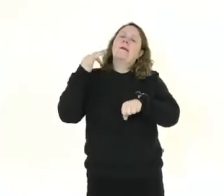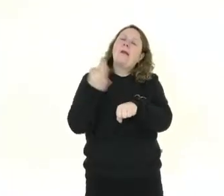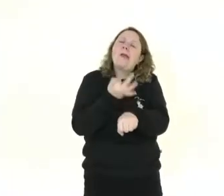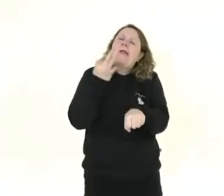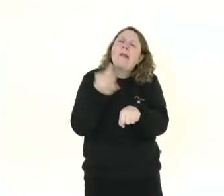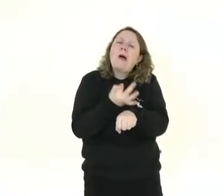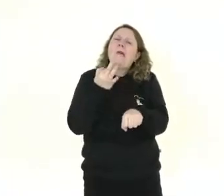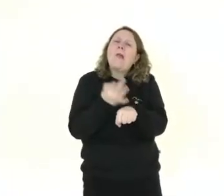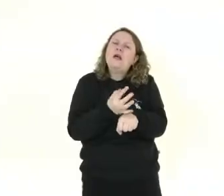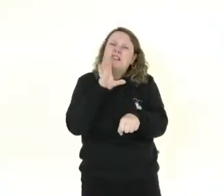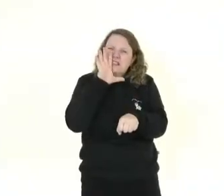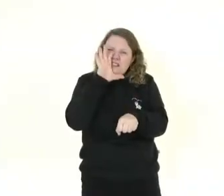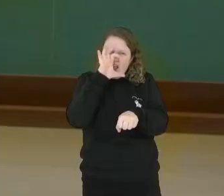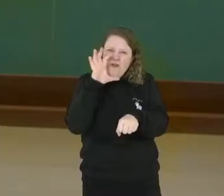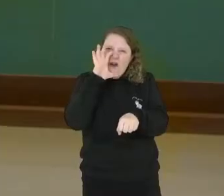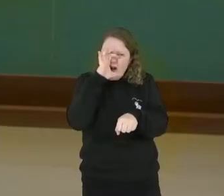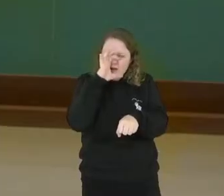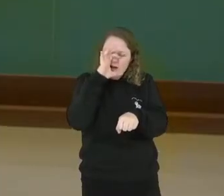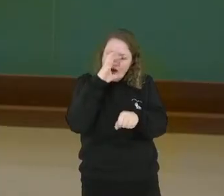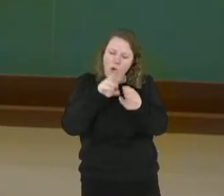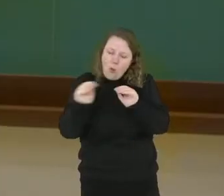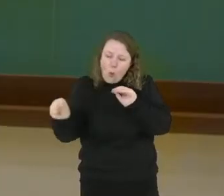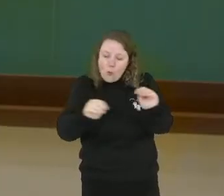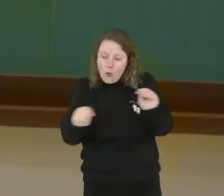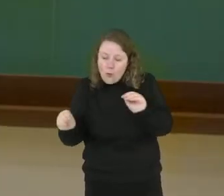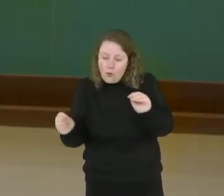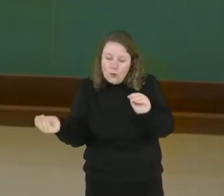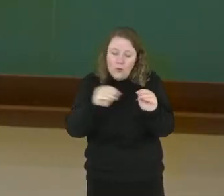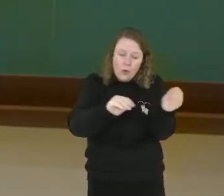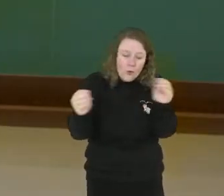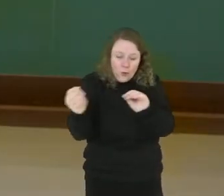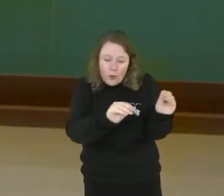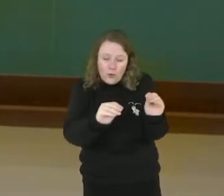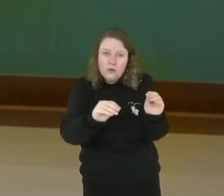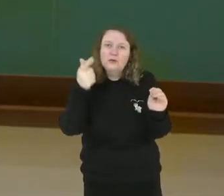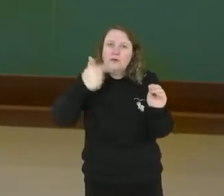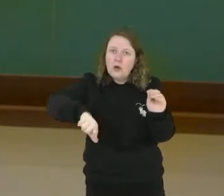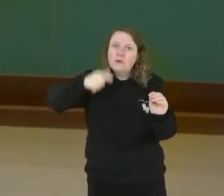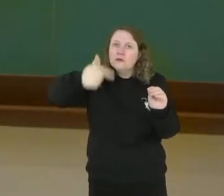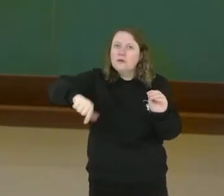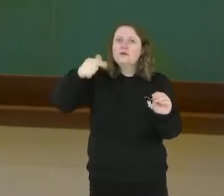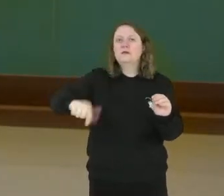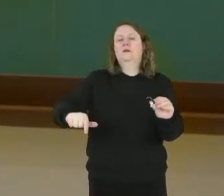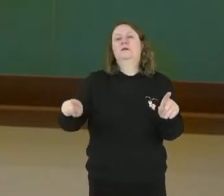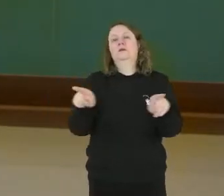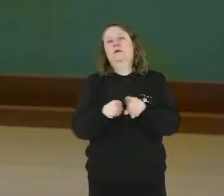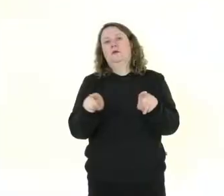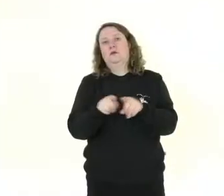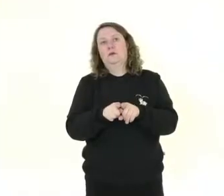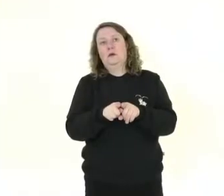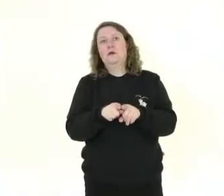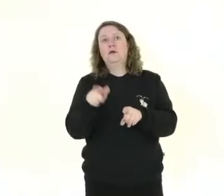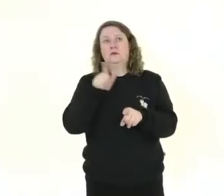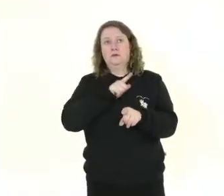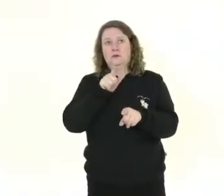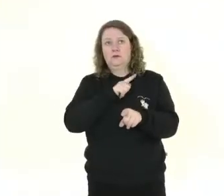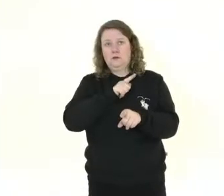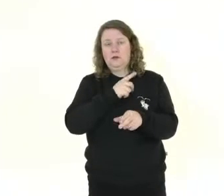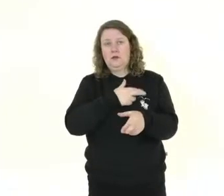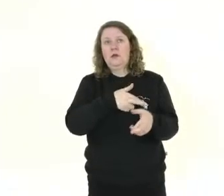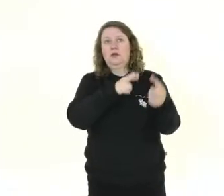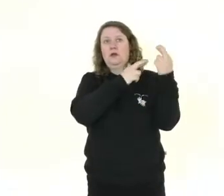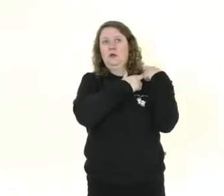desmonta, até chegar à forma que ela goste. São independentes em seus atos e responsáveis por tais. Então, desmontou o brinquedo,